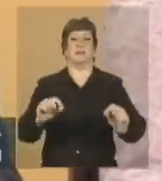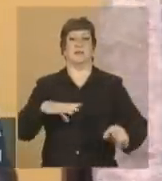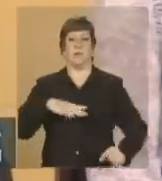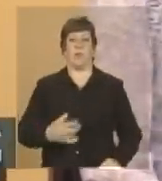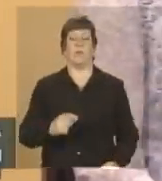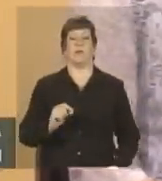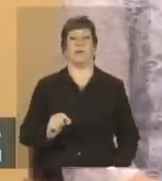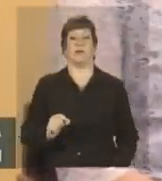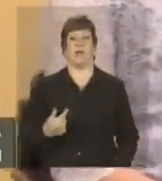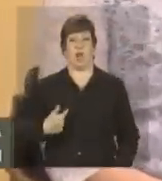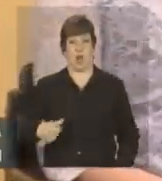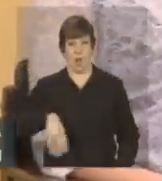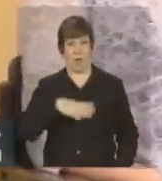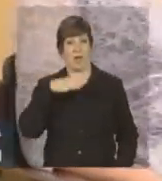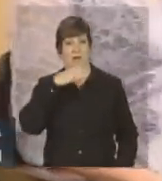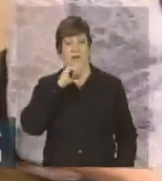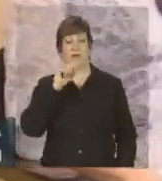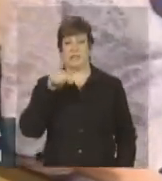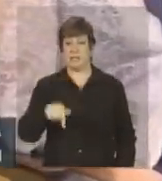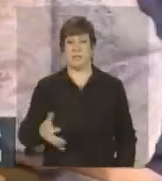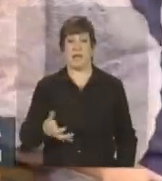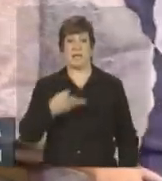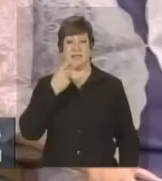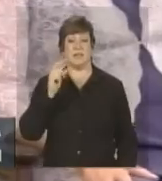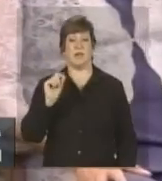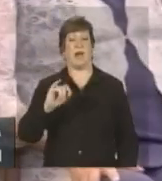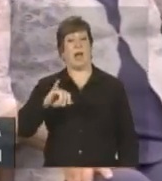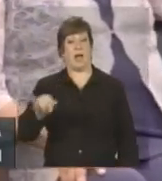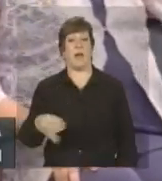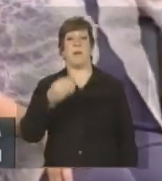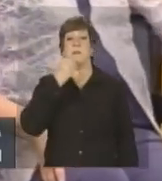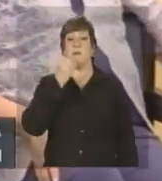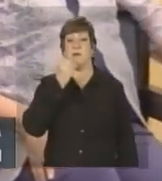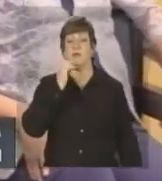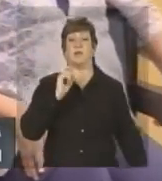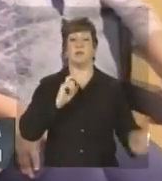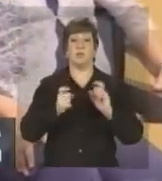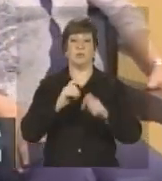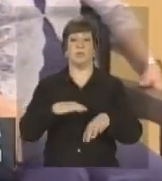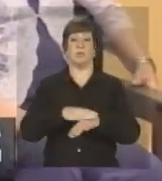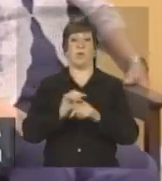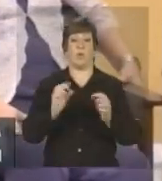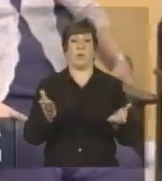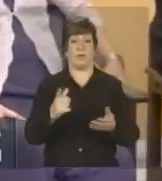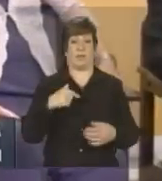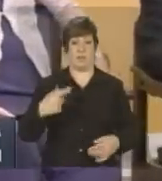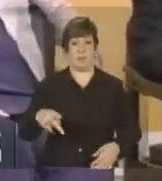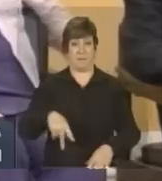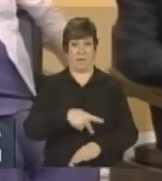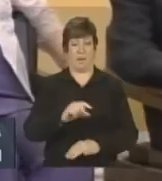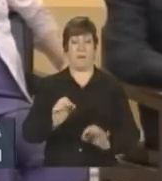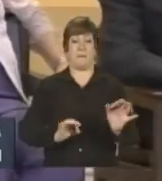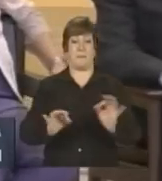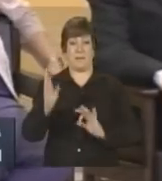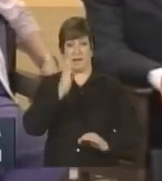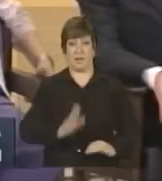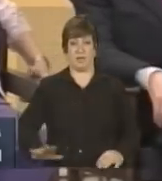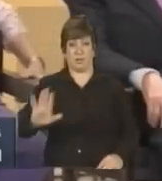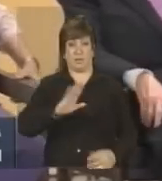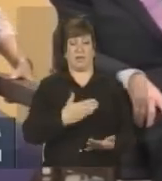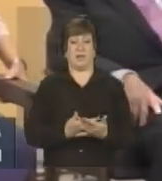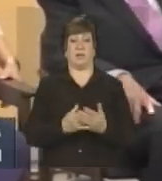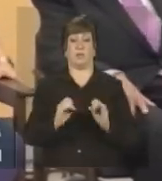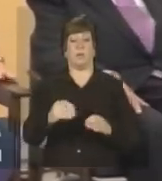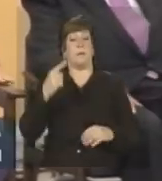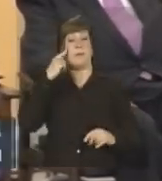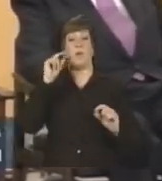opinião, isso significa, aproveitando a discussão que se trava hoje no país do Plano Nacional de Educação, que pensa a educação brasileira pelos próximos